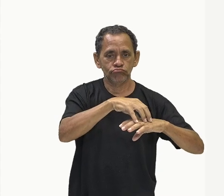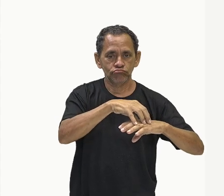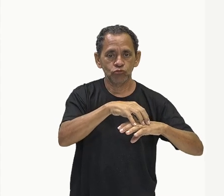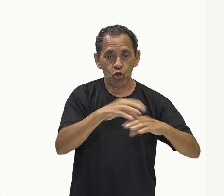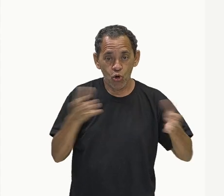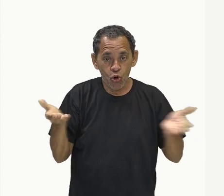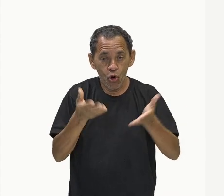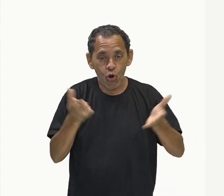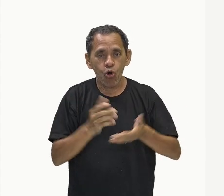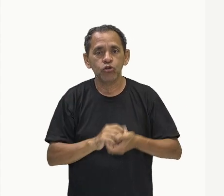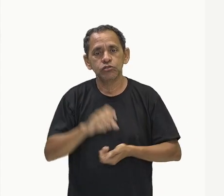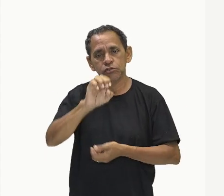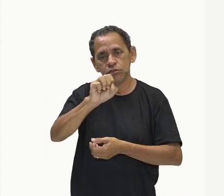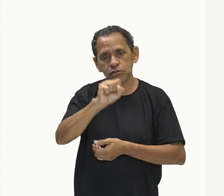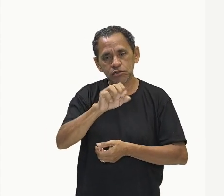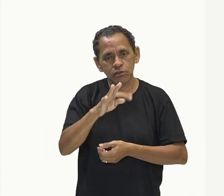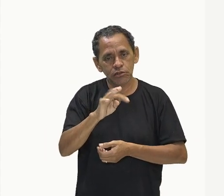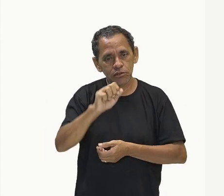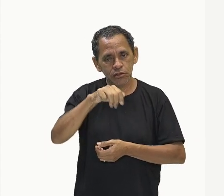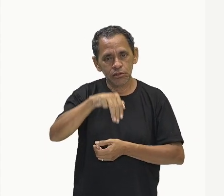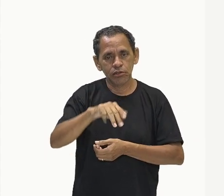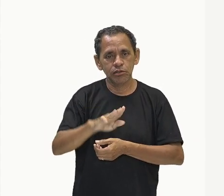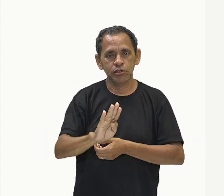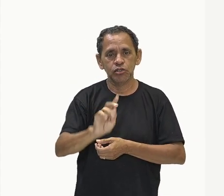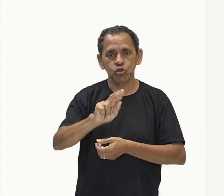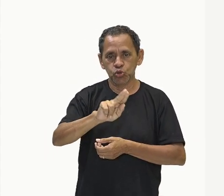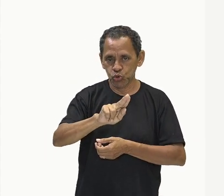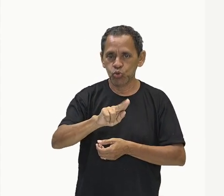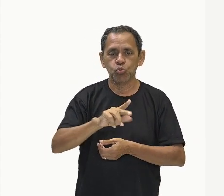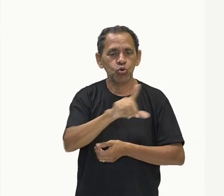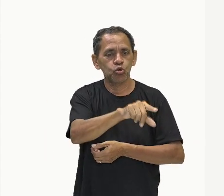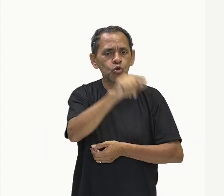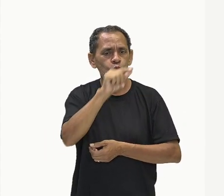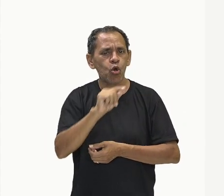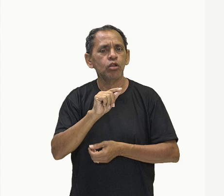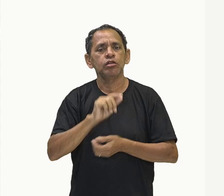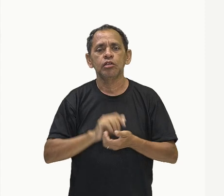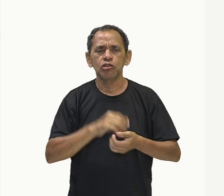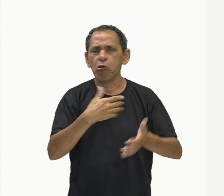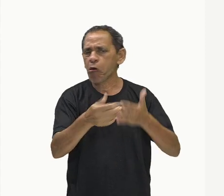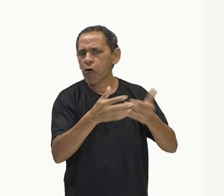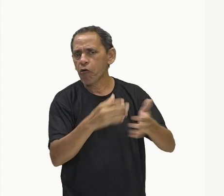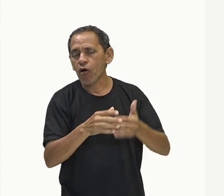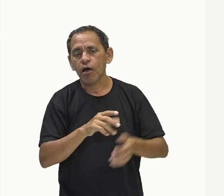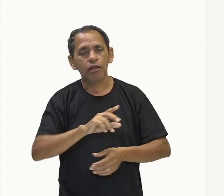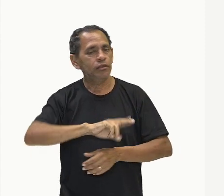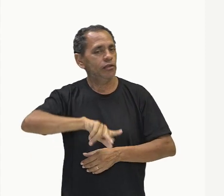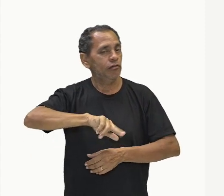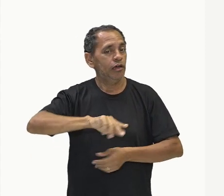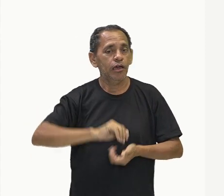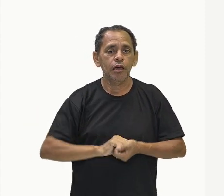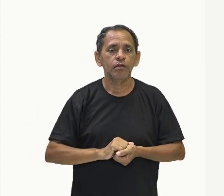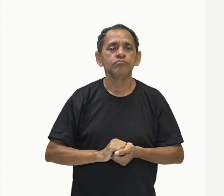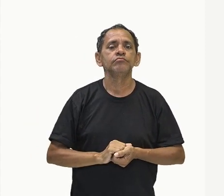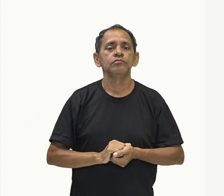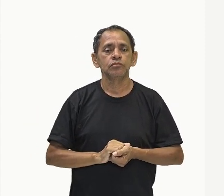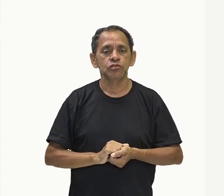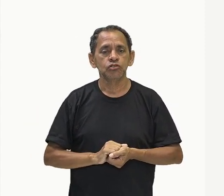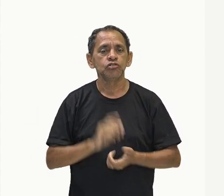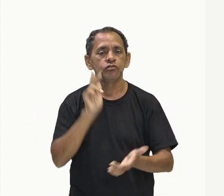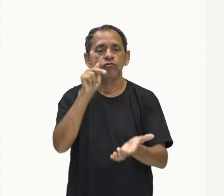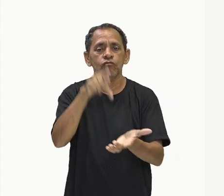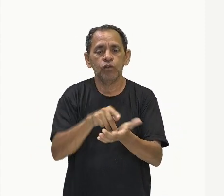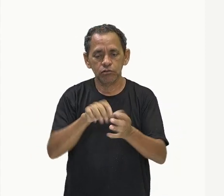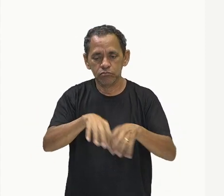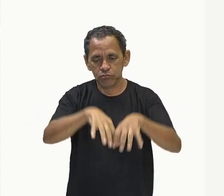de Istambul, ela não foi escolhida por acaso, tá, gente? Ela é literalmente a divisão entre o mundo ocidental e